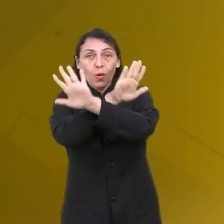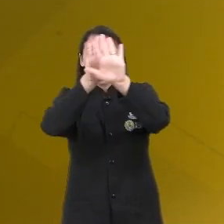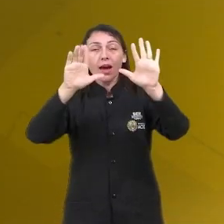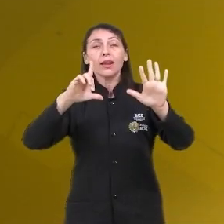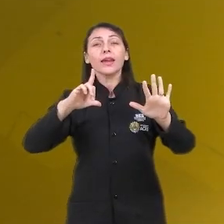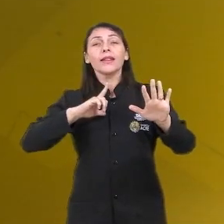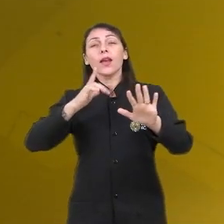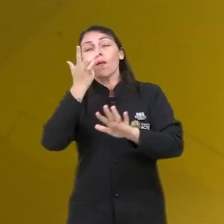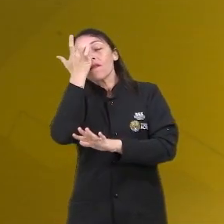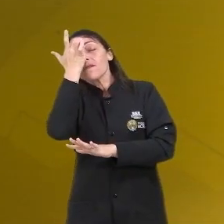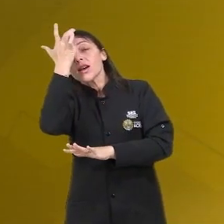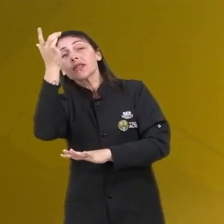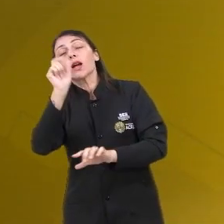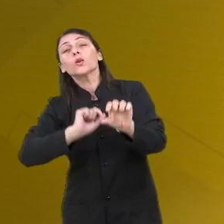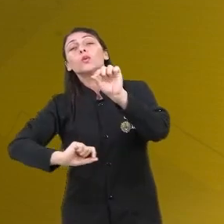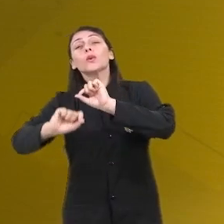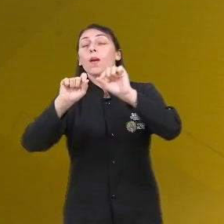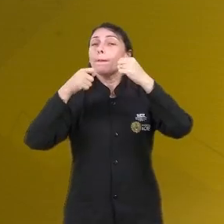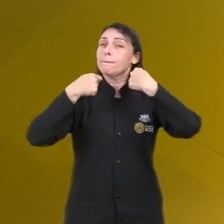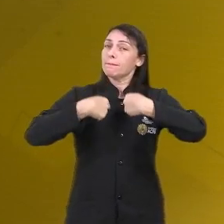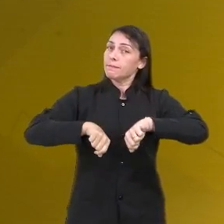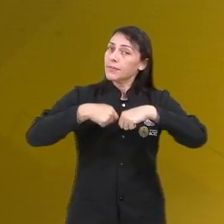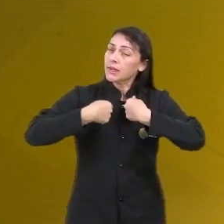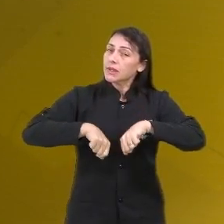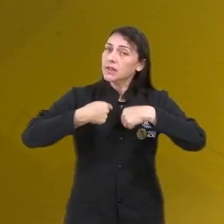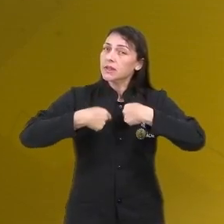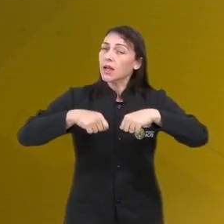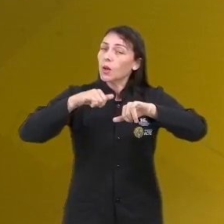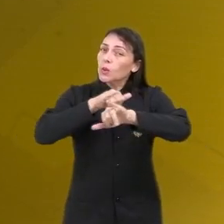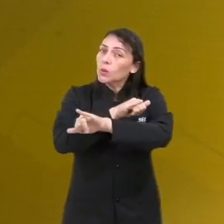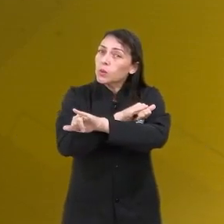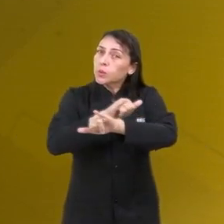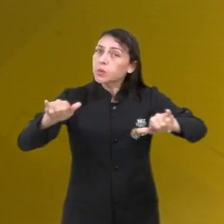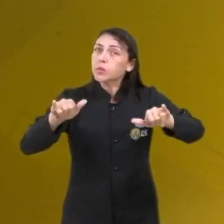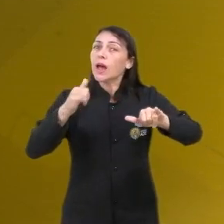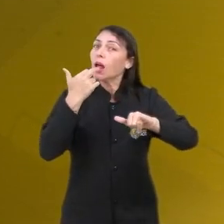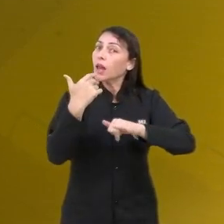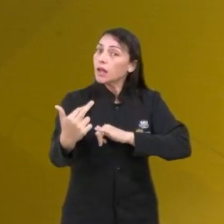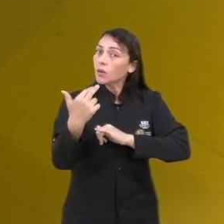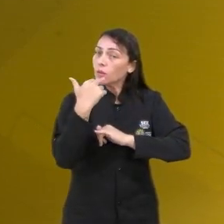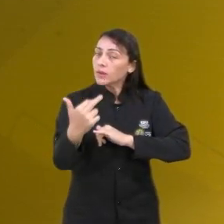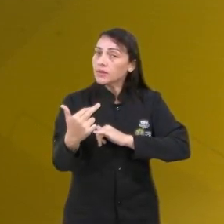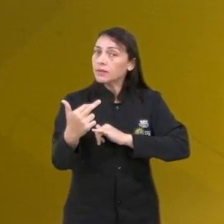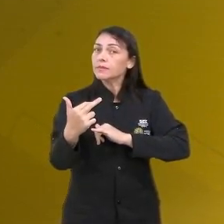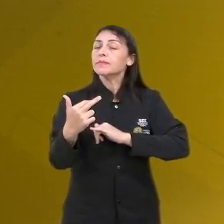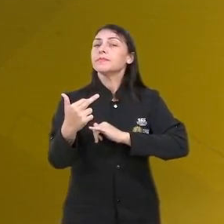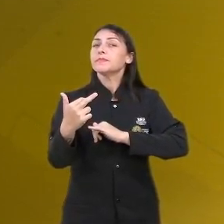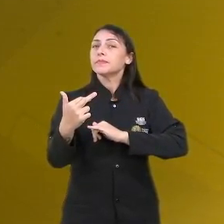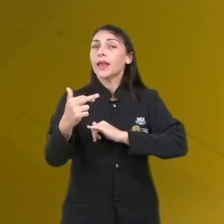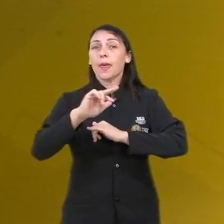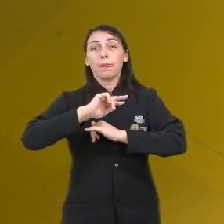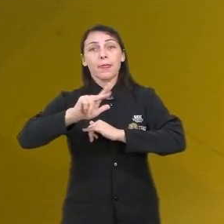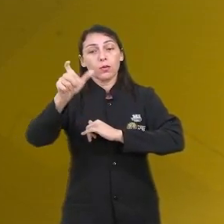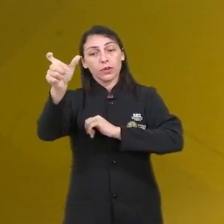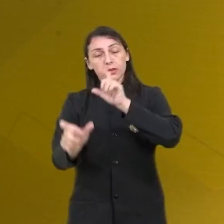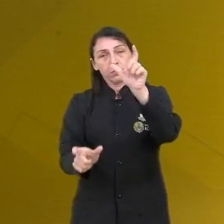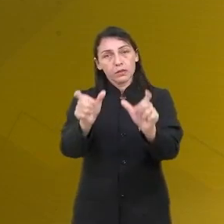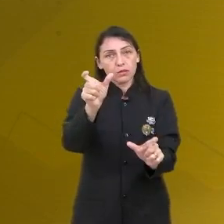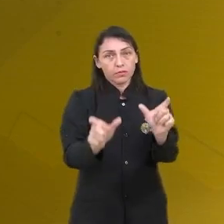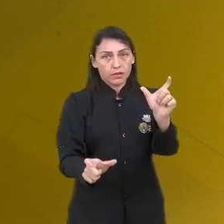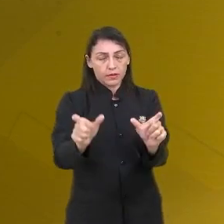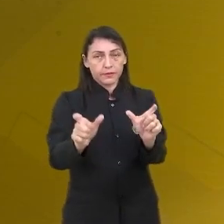tem uma facilidade e uma necessidade da difusão das línguas e não das